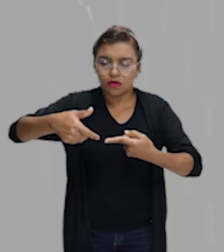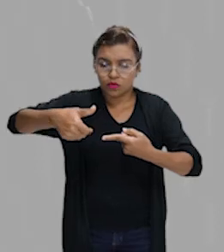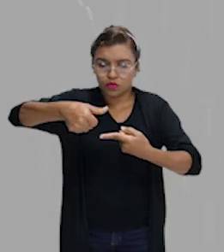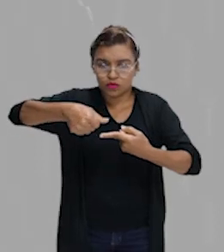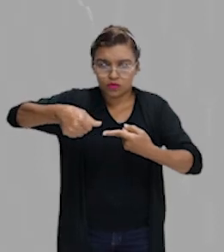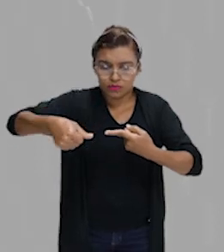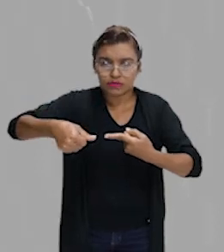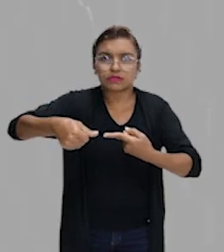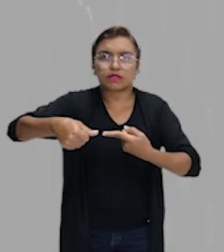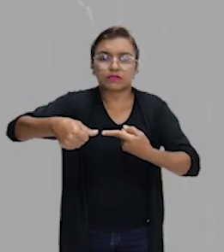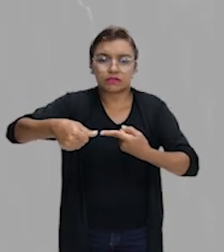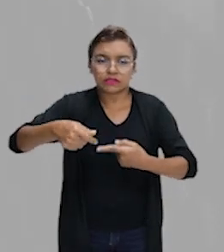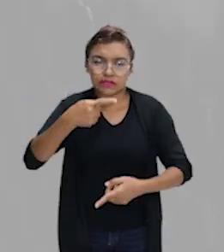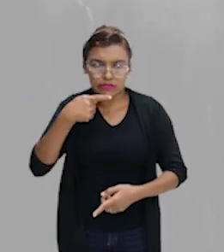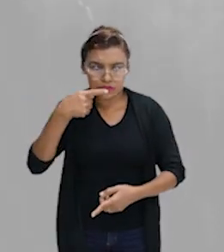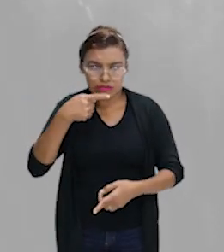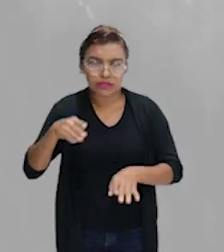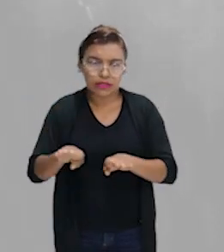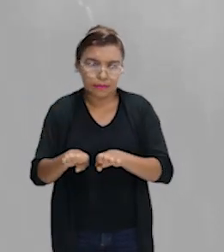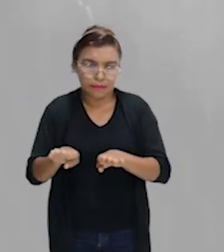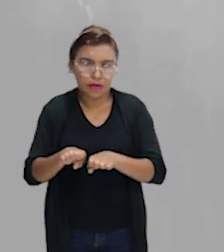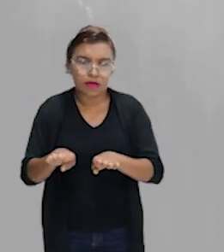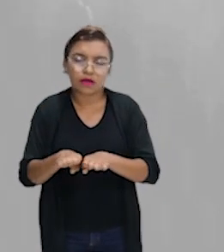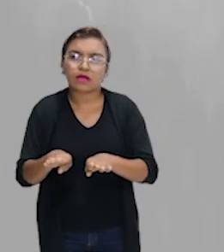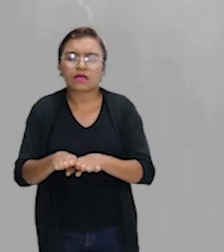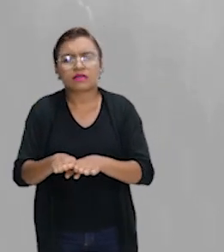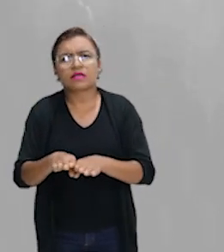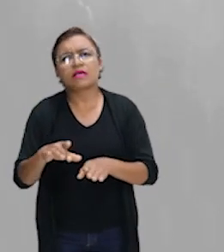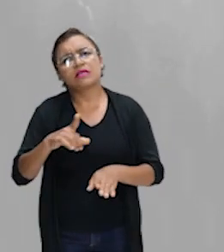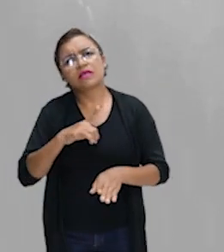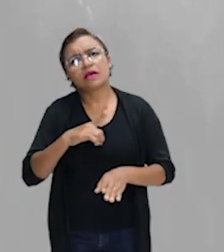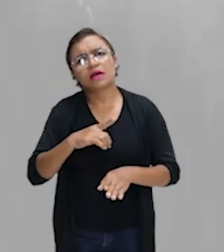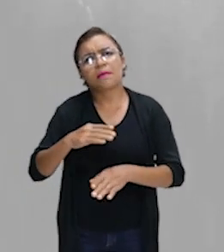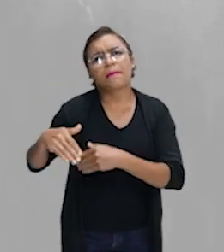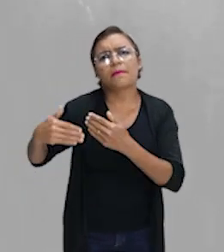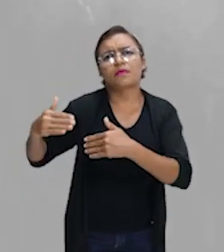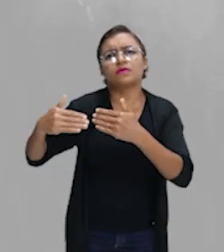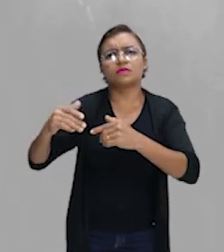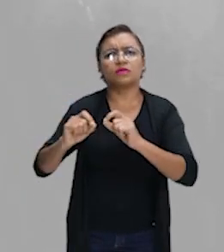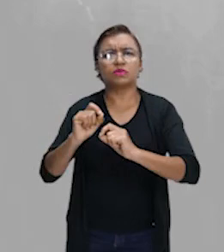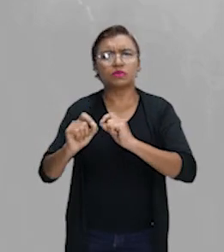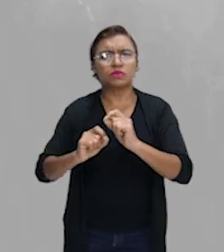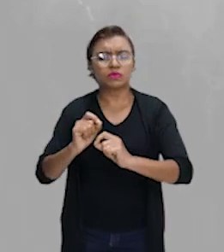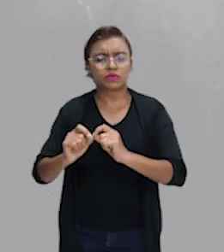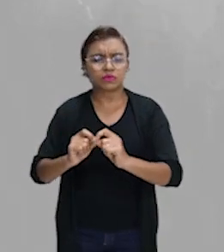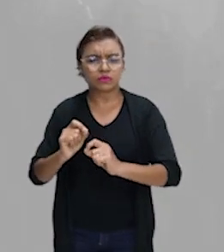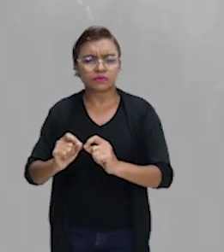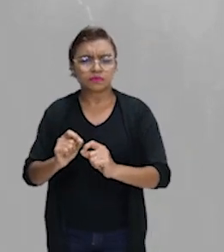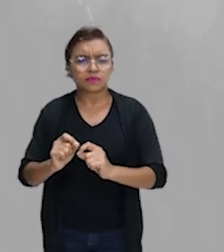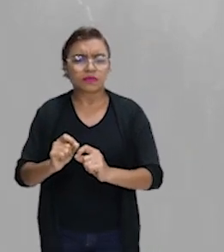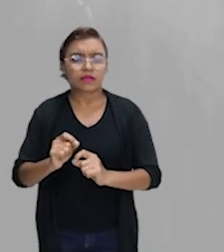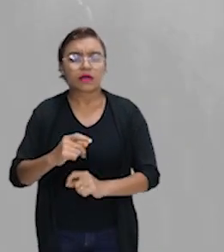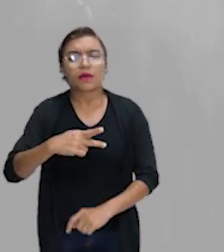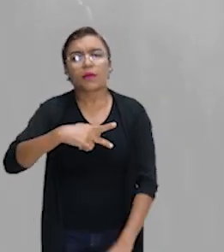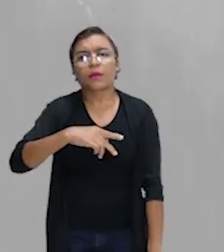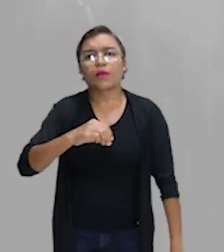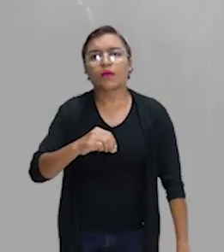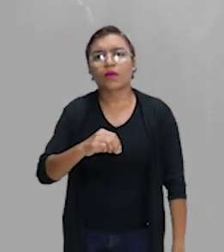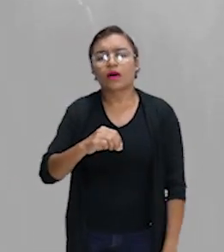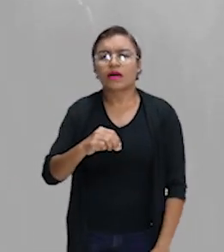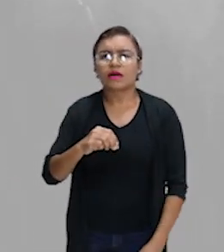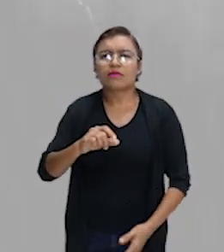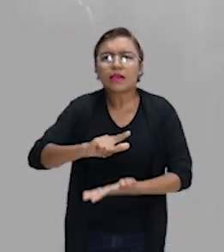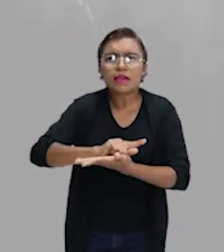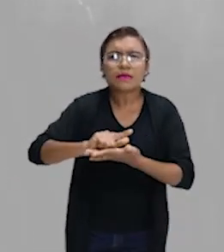o quê? Gerando aquele processo de fricção, que vai gerar o polimento dos